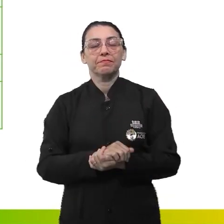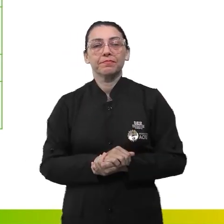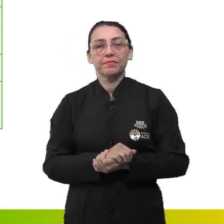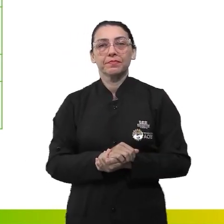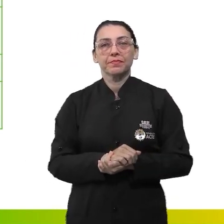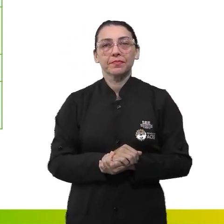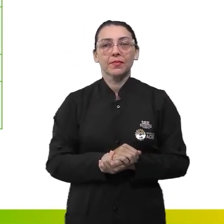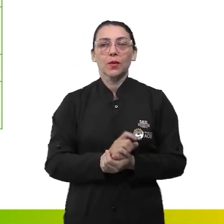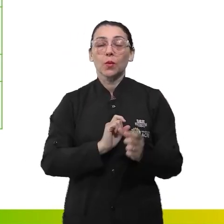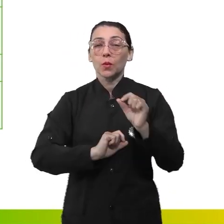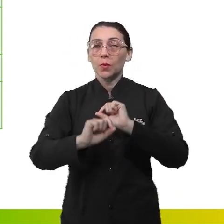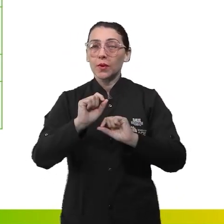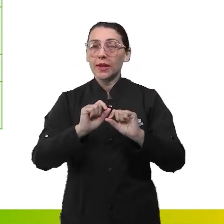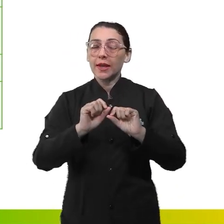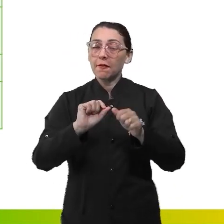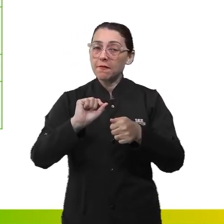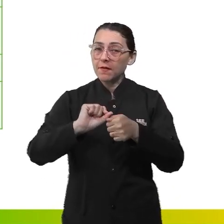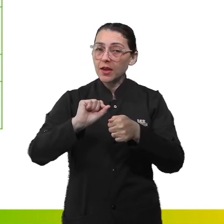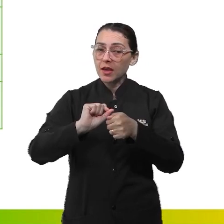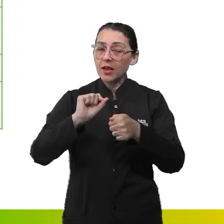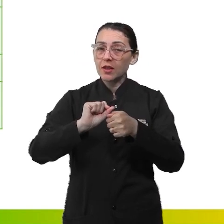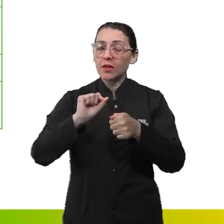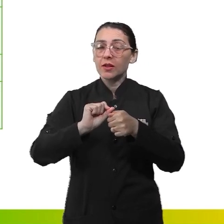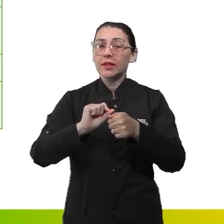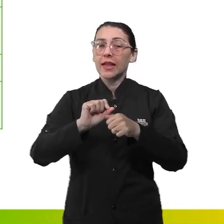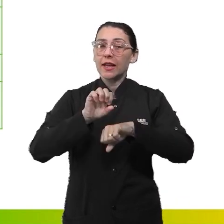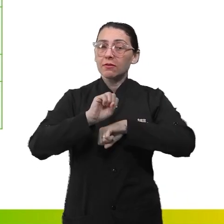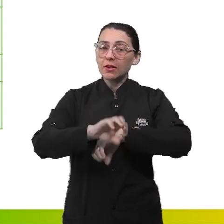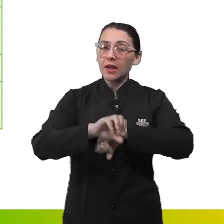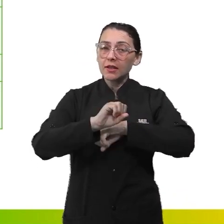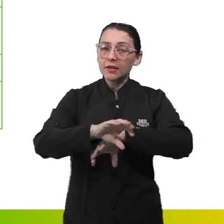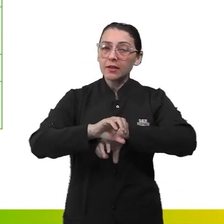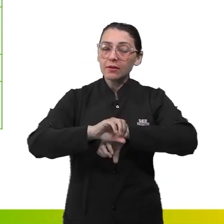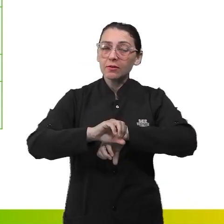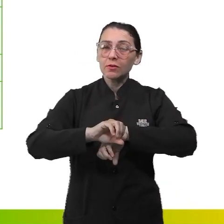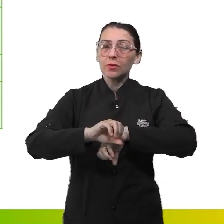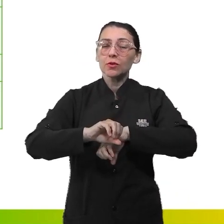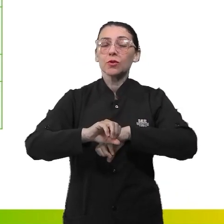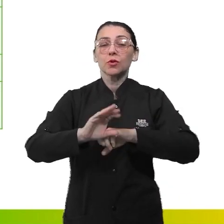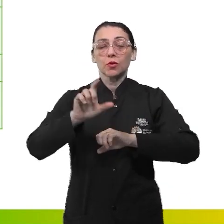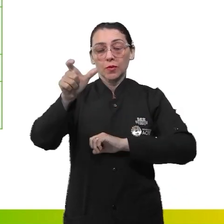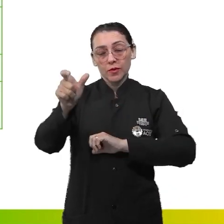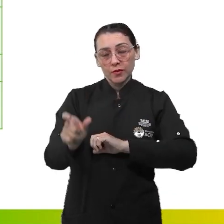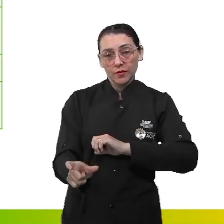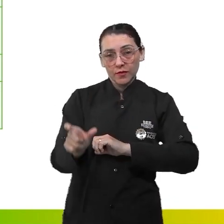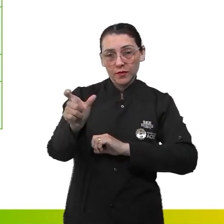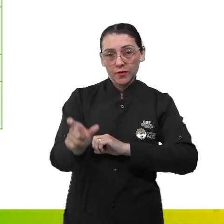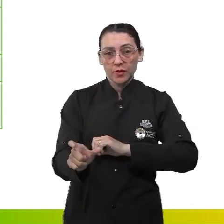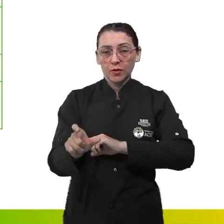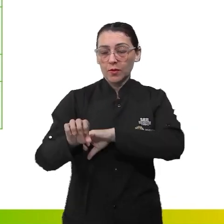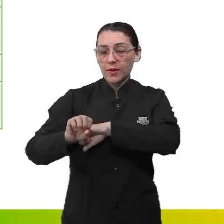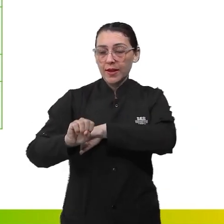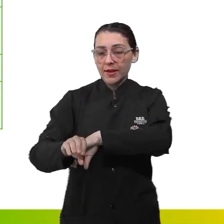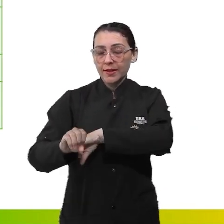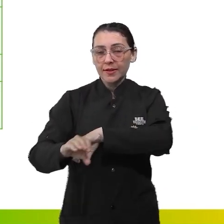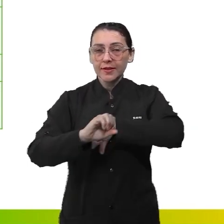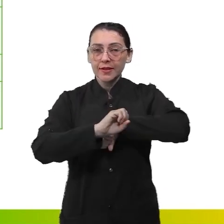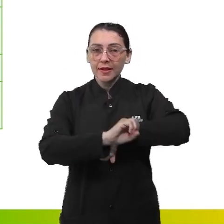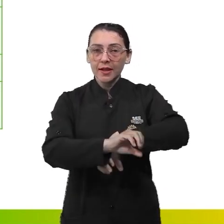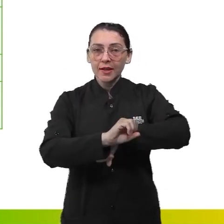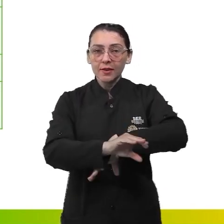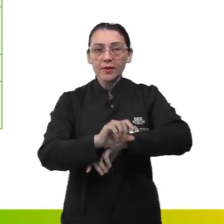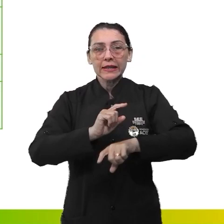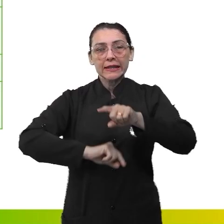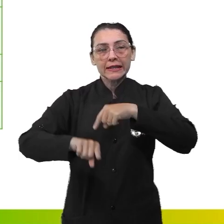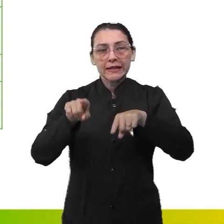seja, aquilo que é reproduzido através da educação de um indivíduo para outro indivíduo. No